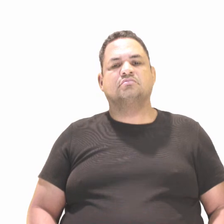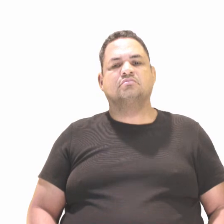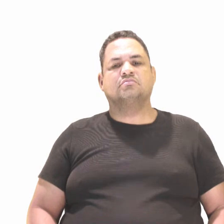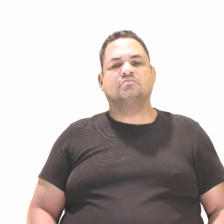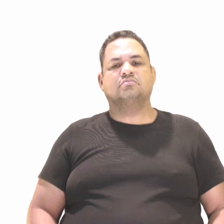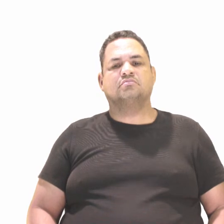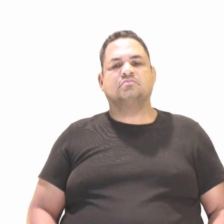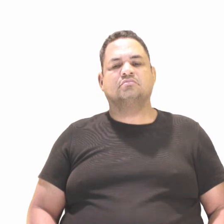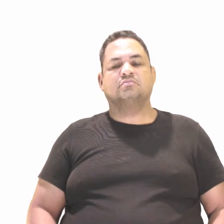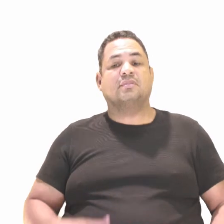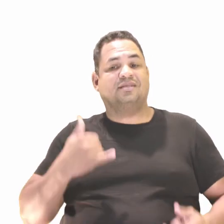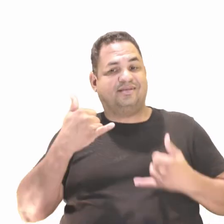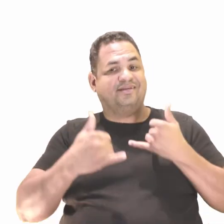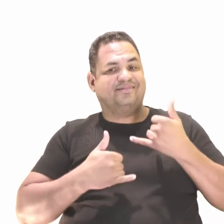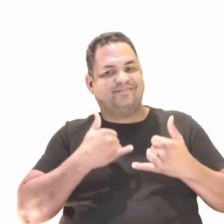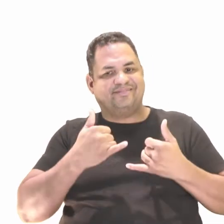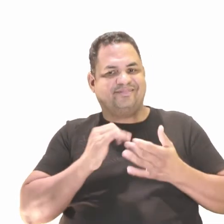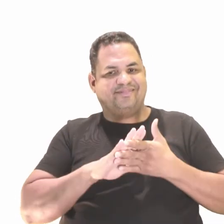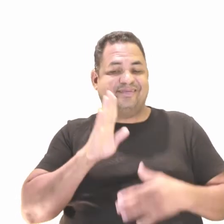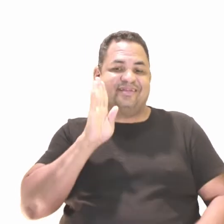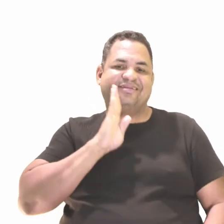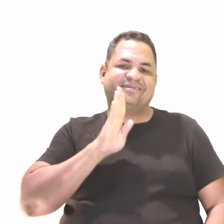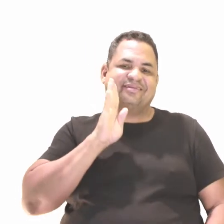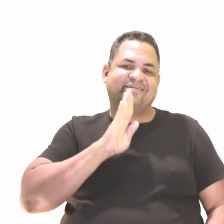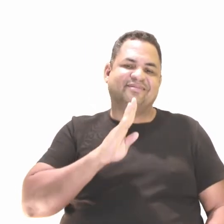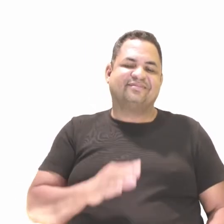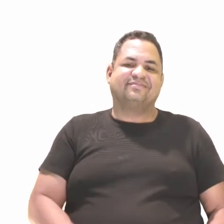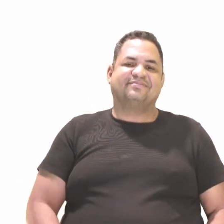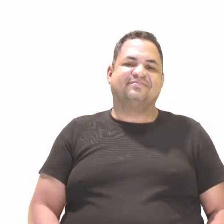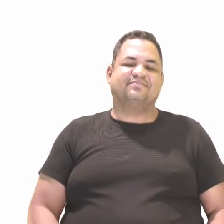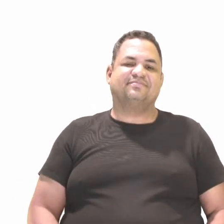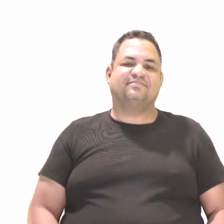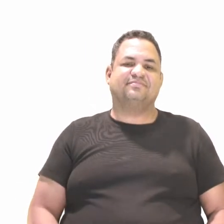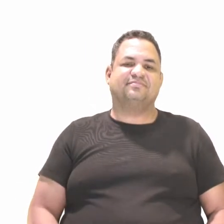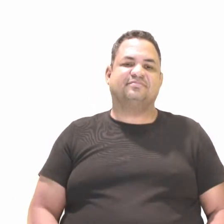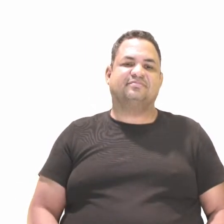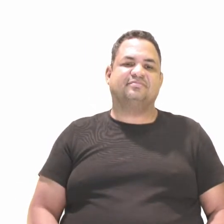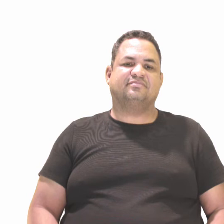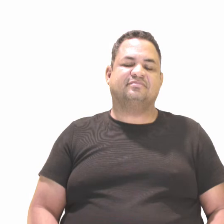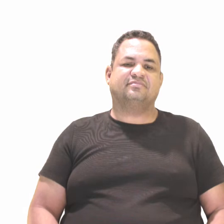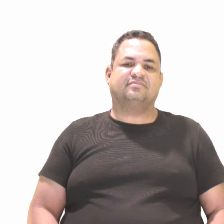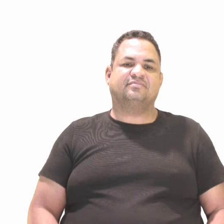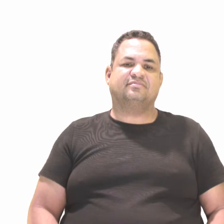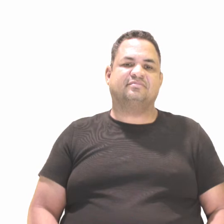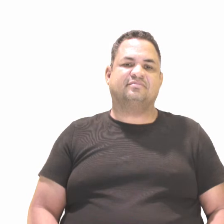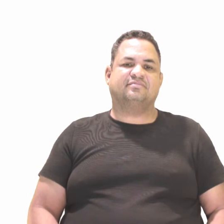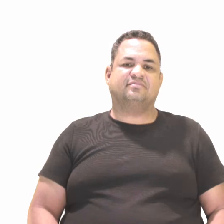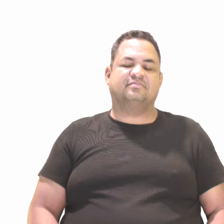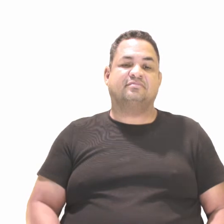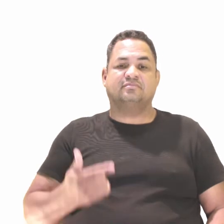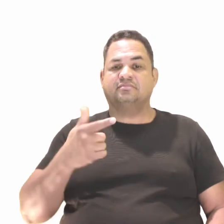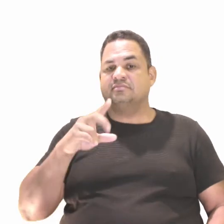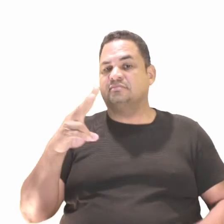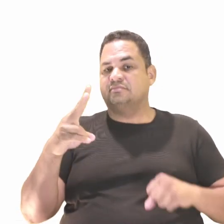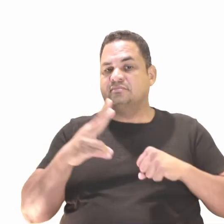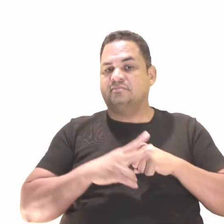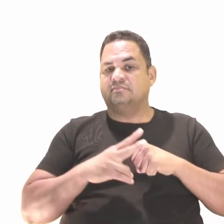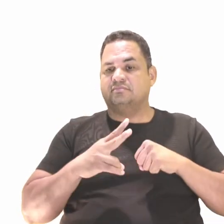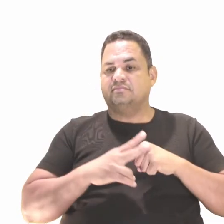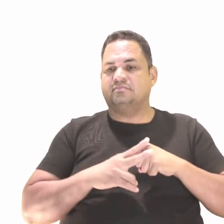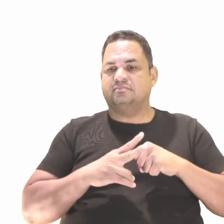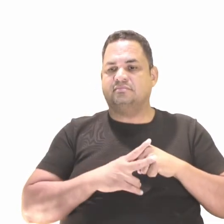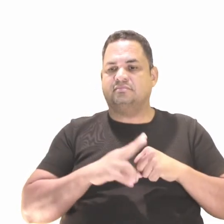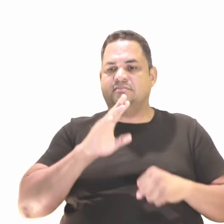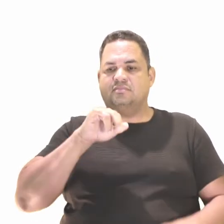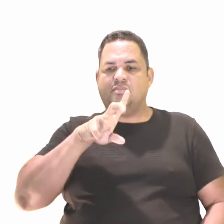fun. Será divertido. It will be fun. Esses dois L's aqui é um outro verbo. O